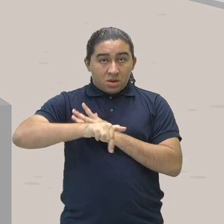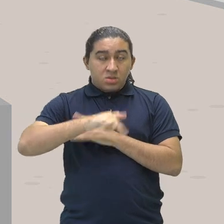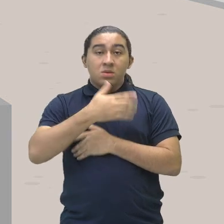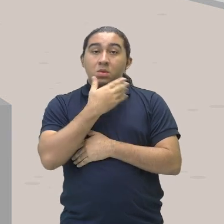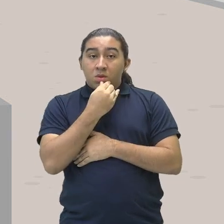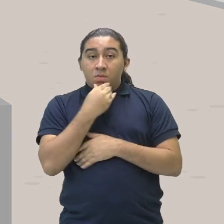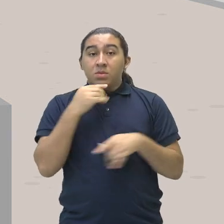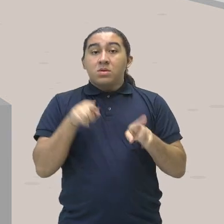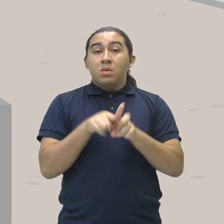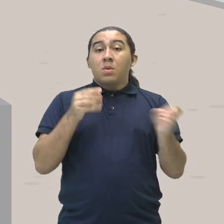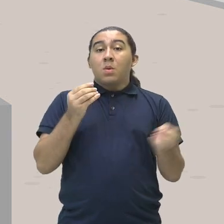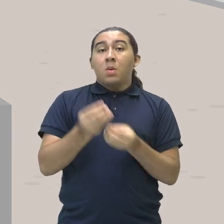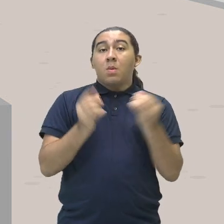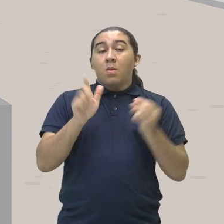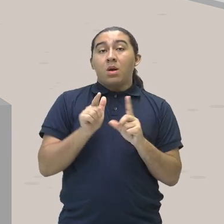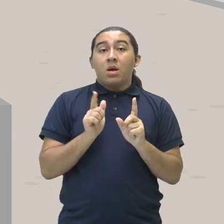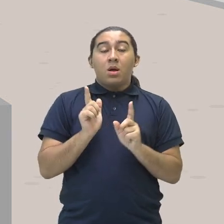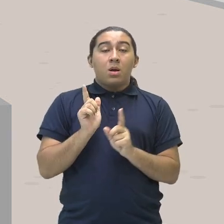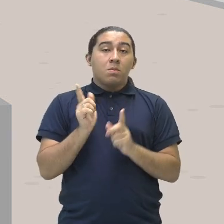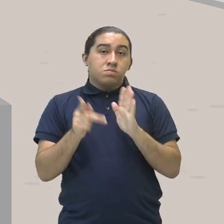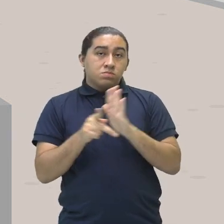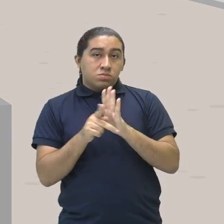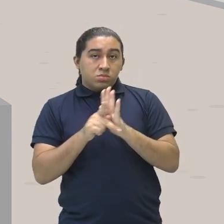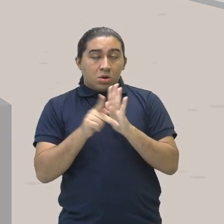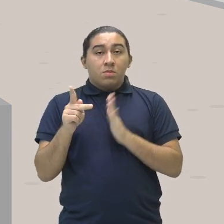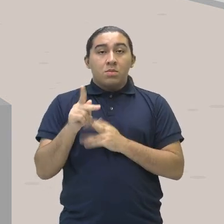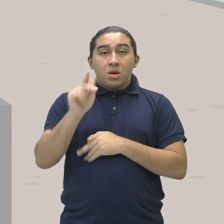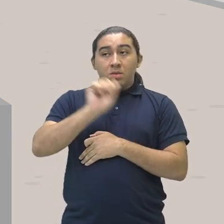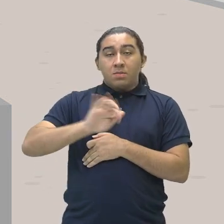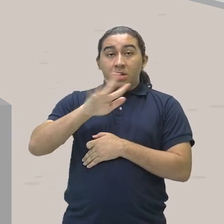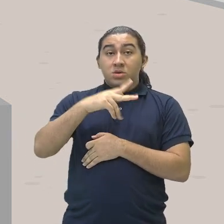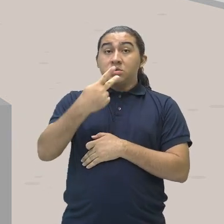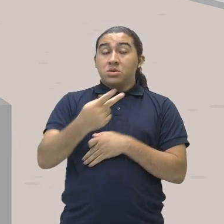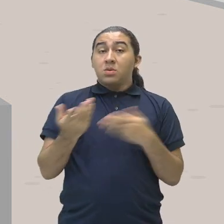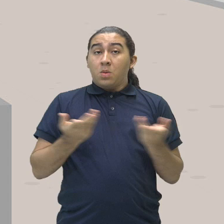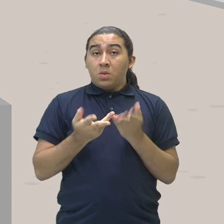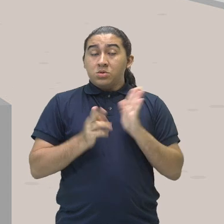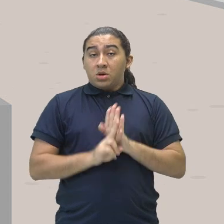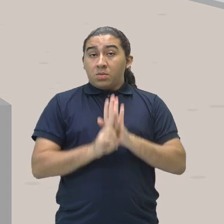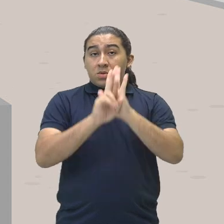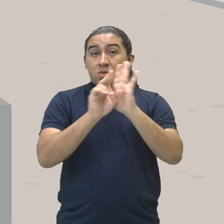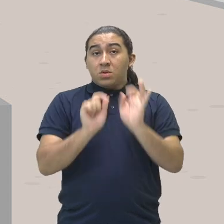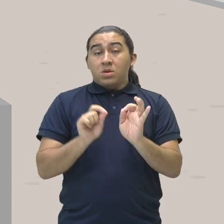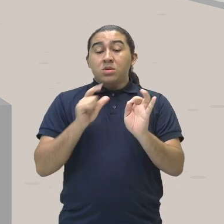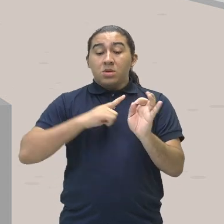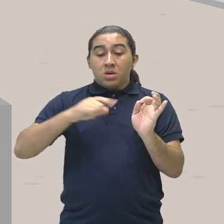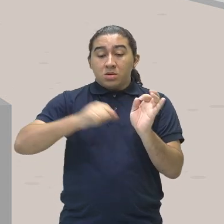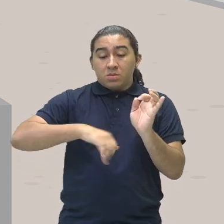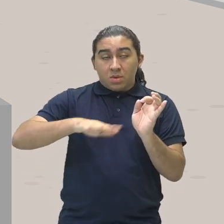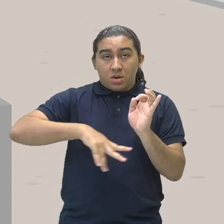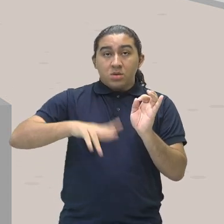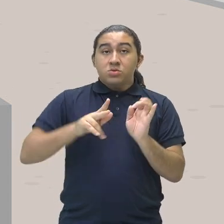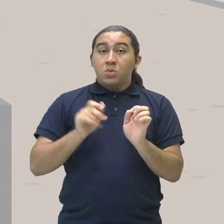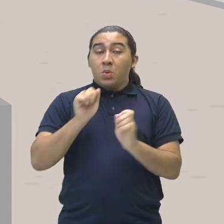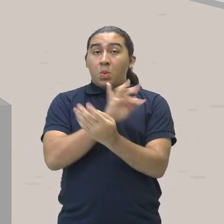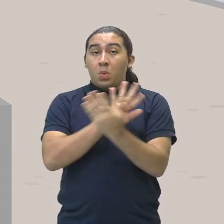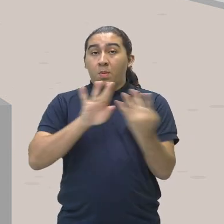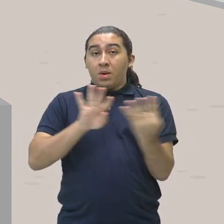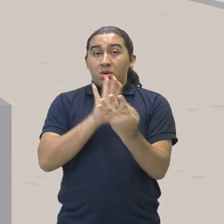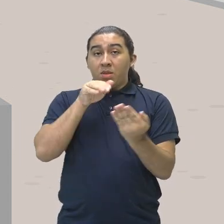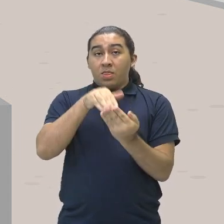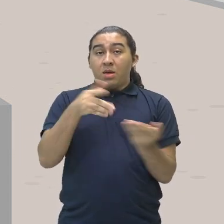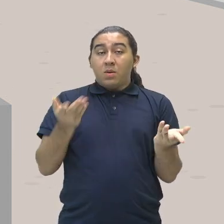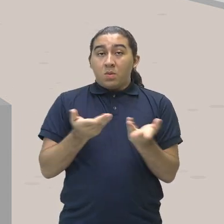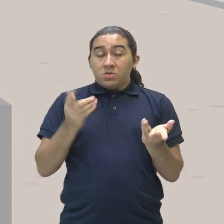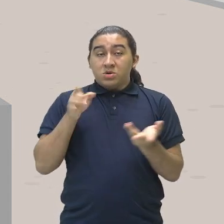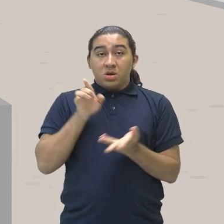e como a sua imagem ainda está atrelada na paisagem urbana ainda hoje na cidade